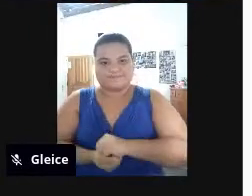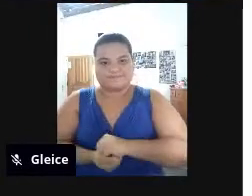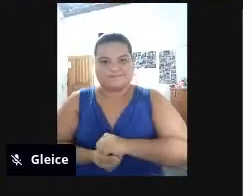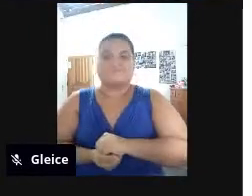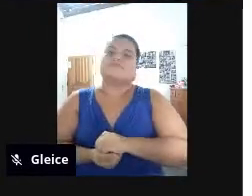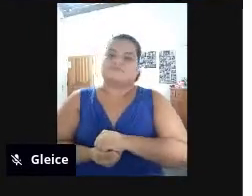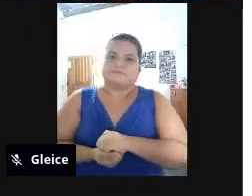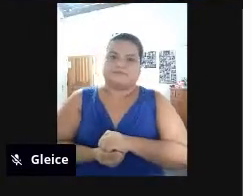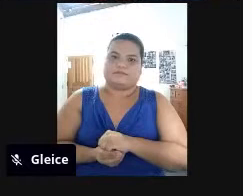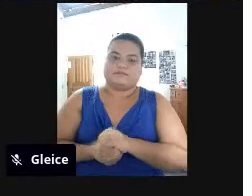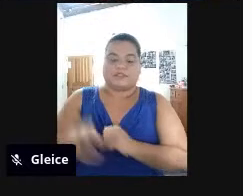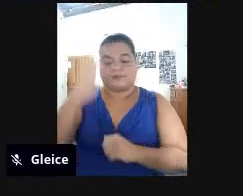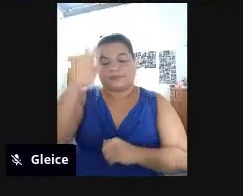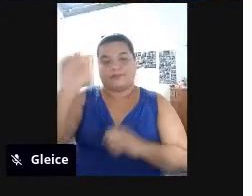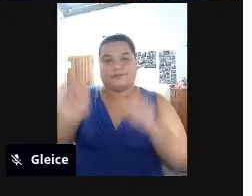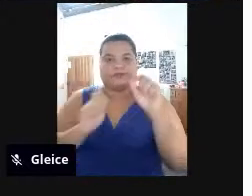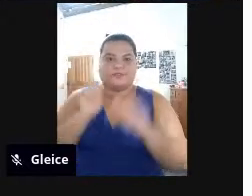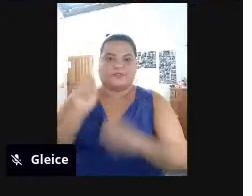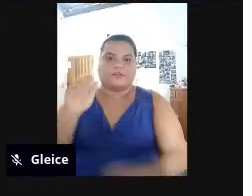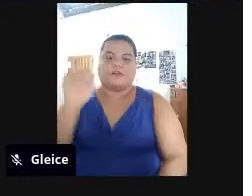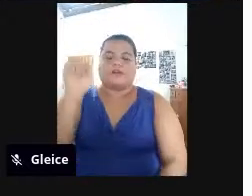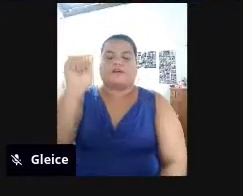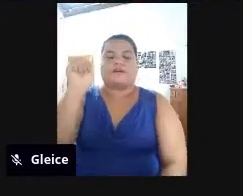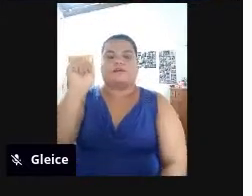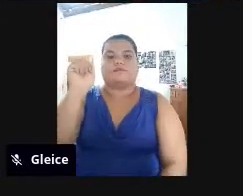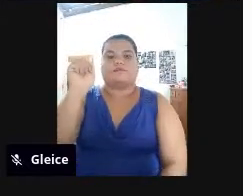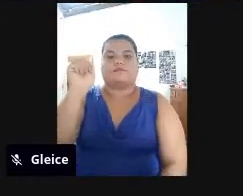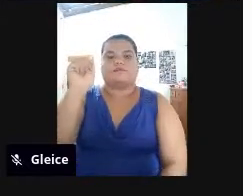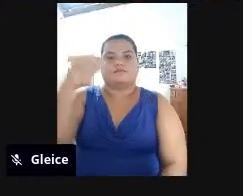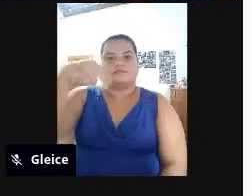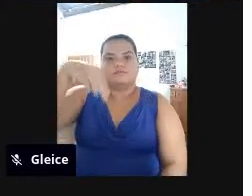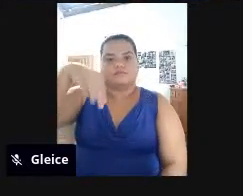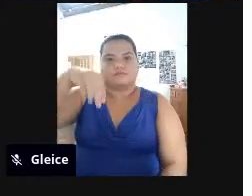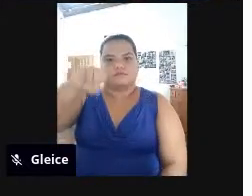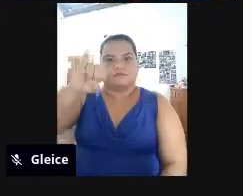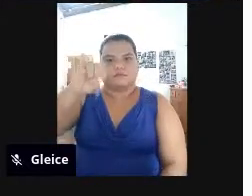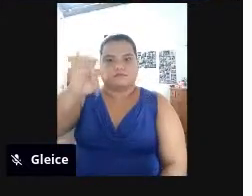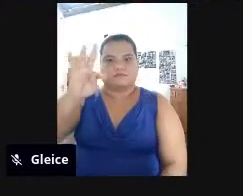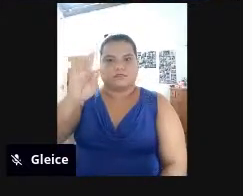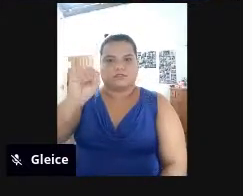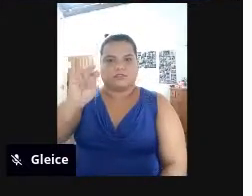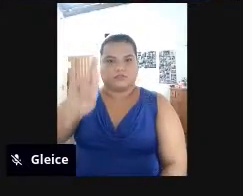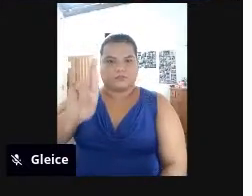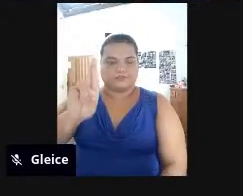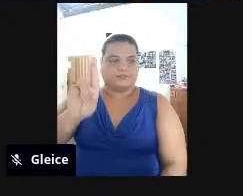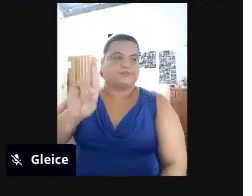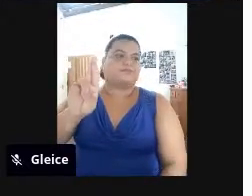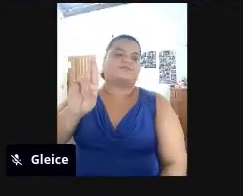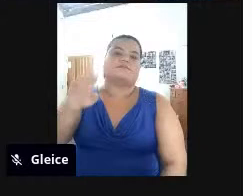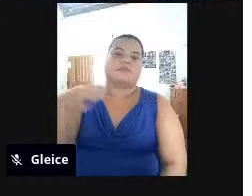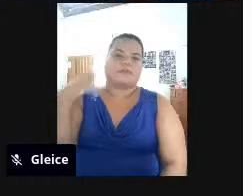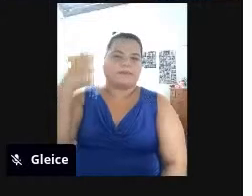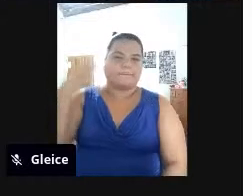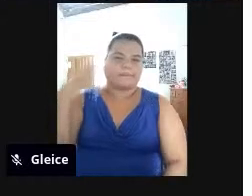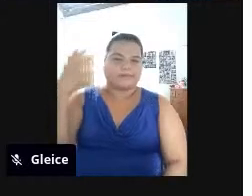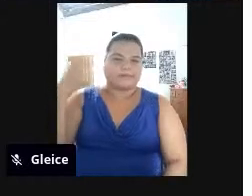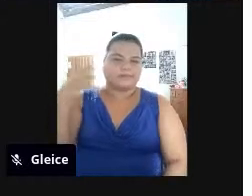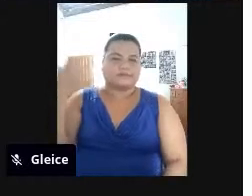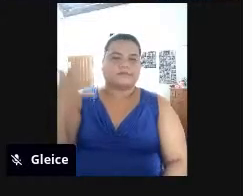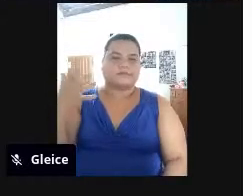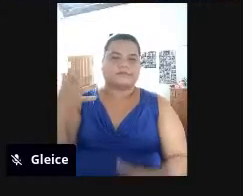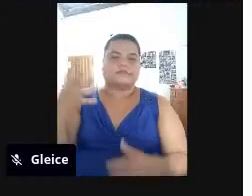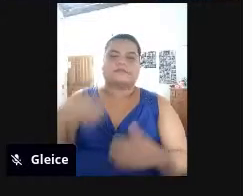principal delas, gente, é a mTOR. Vocês já devem ter ouvido falar em palestras de nutrição esportiva. Qual que é o aminoácido